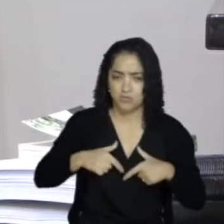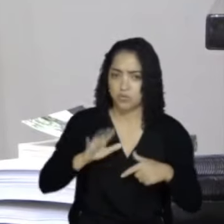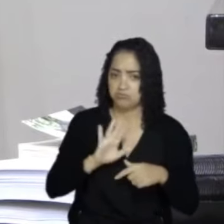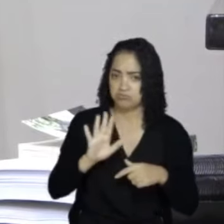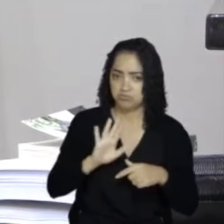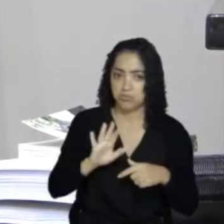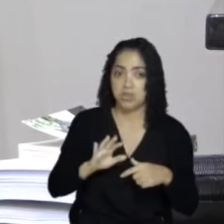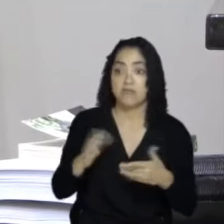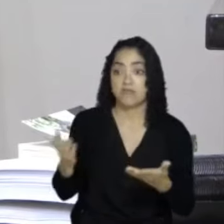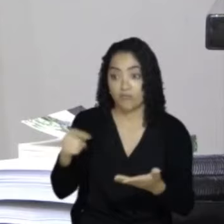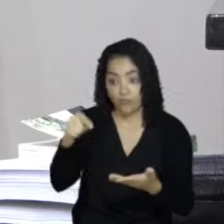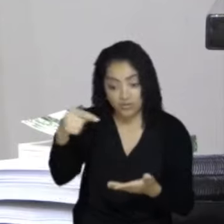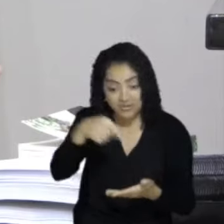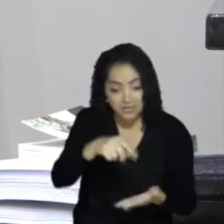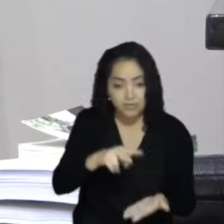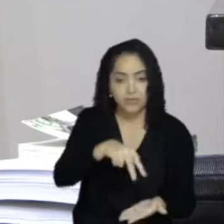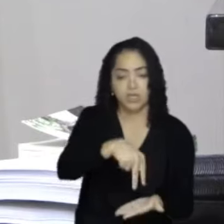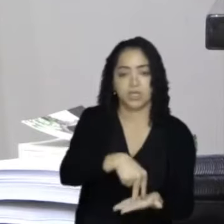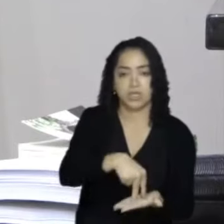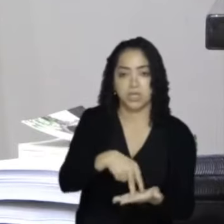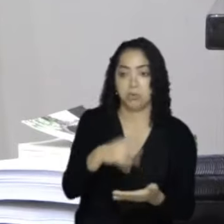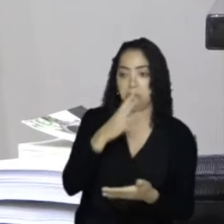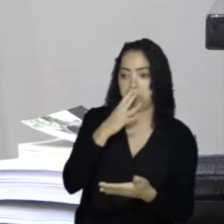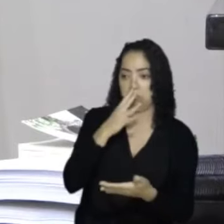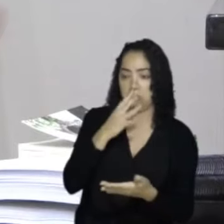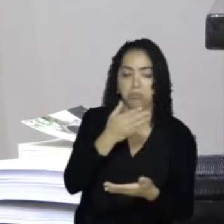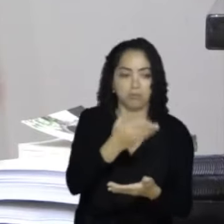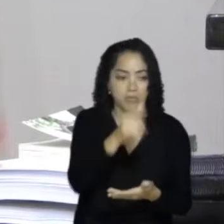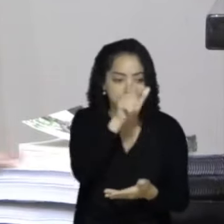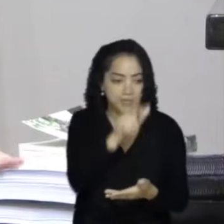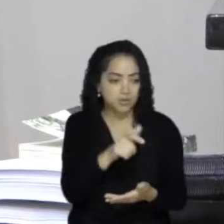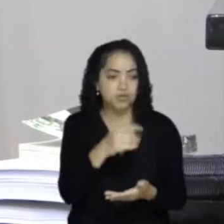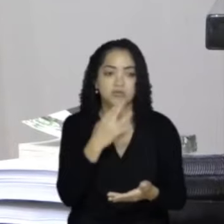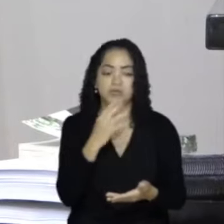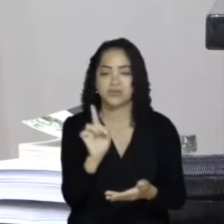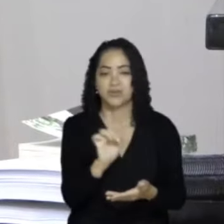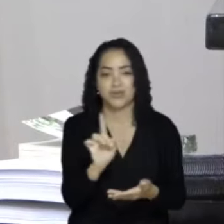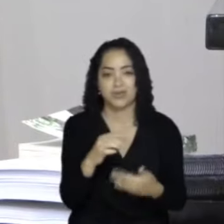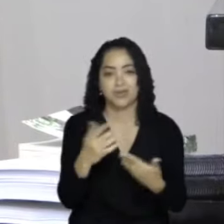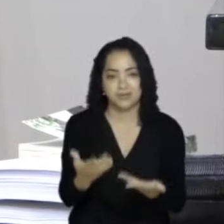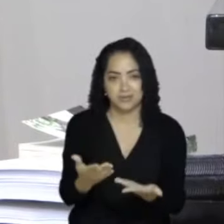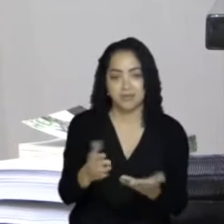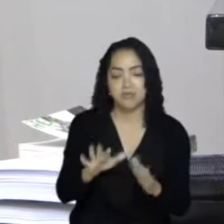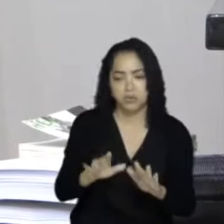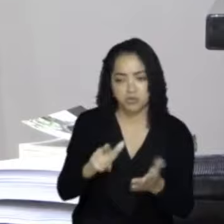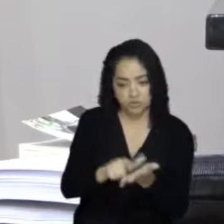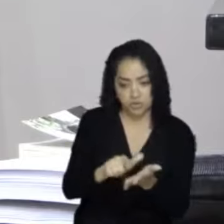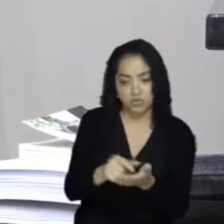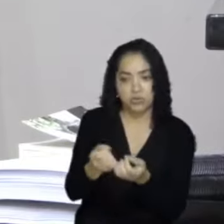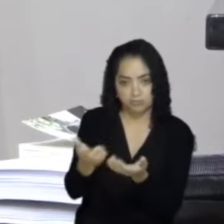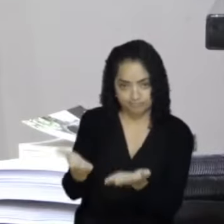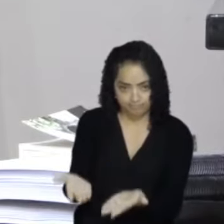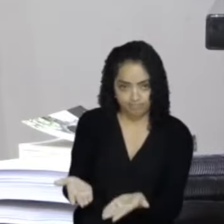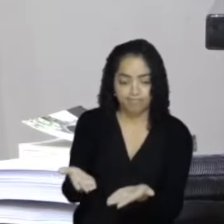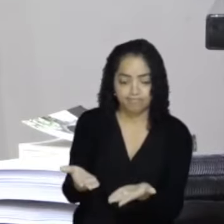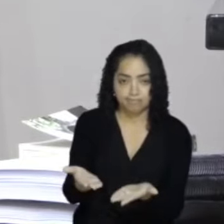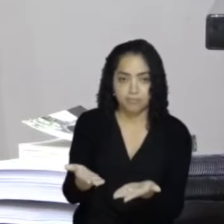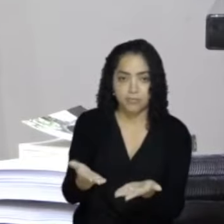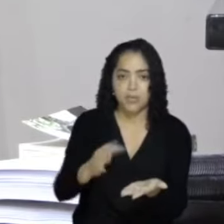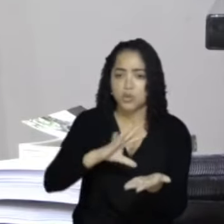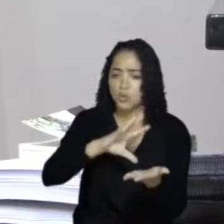a senhora subir na tribuna para dizer que admira uma mulher que não conhece. Se a senhora precisar, eu posso deixar no seu gabinete as